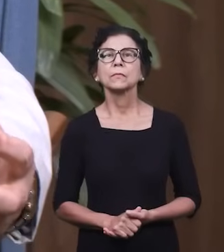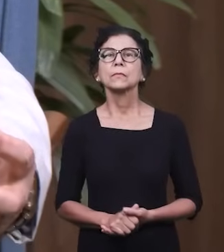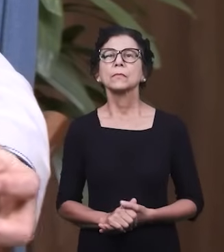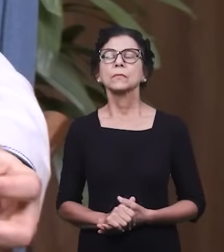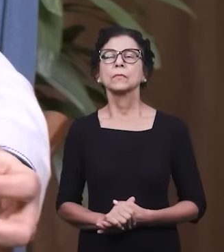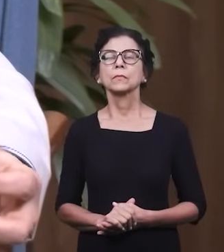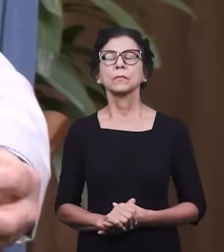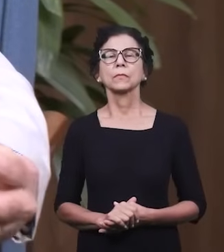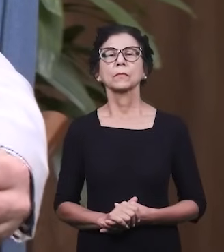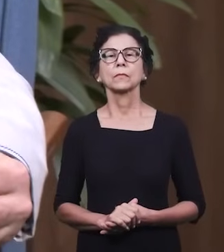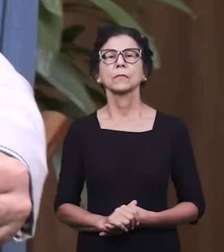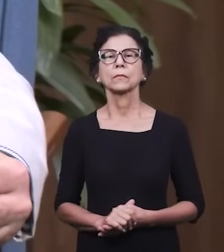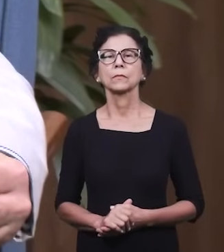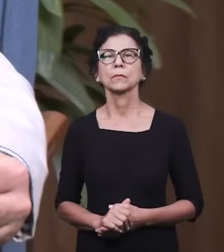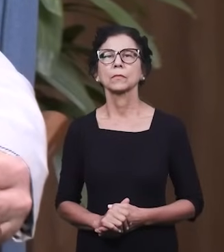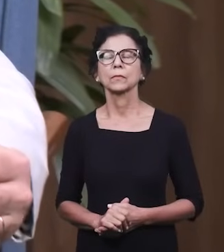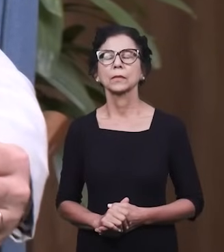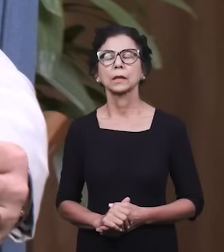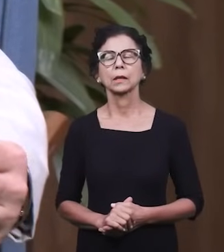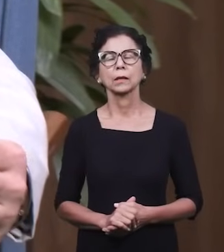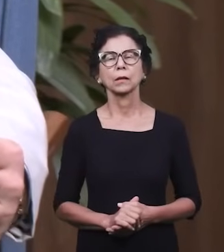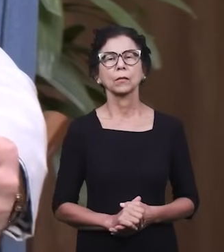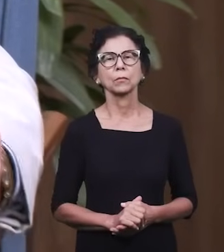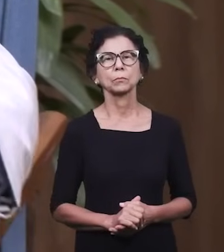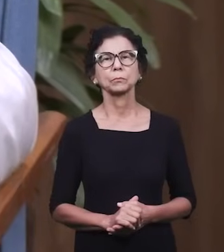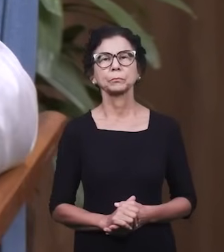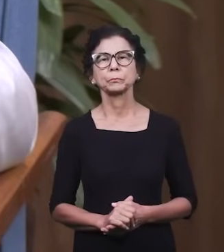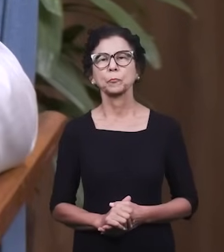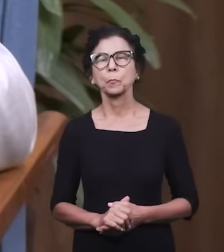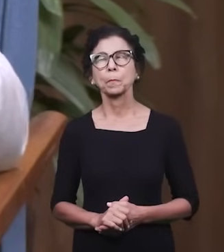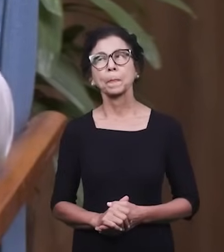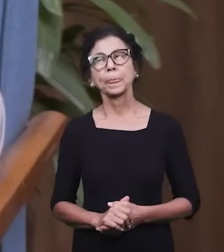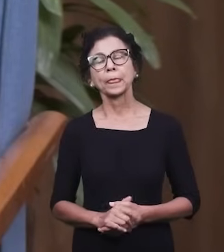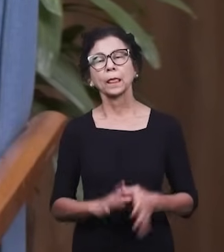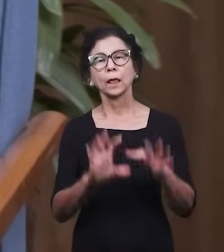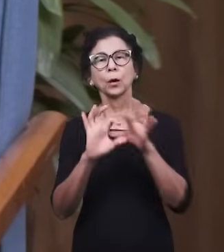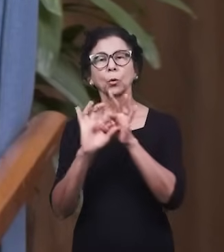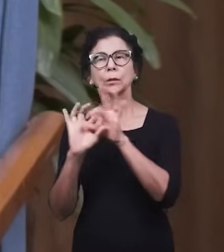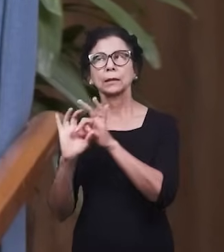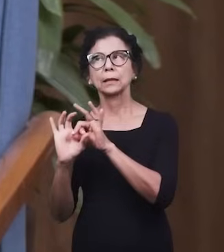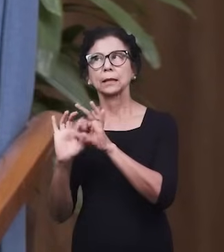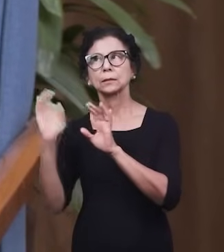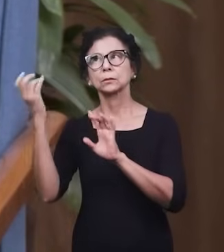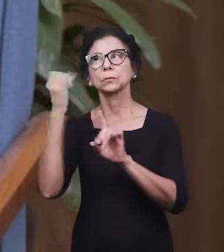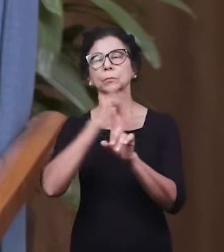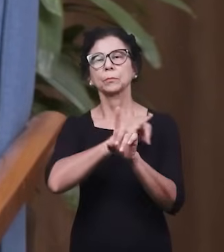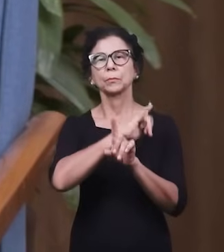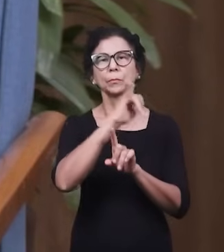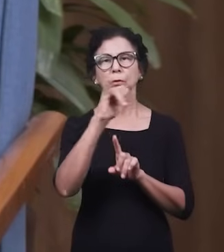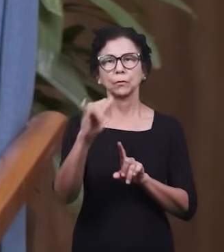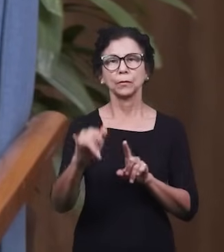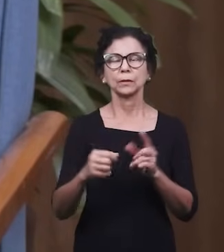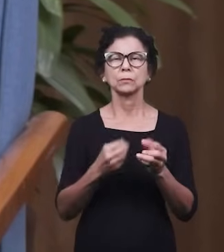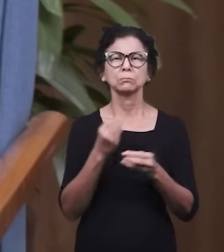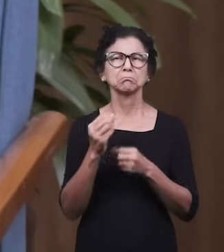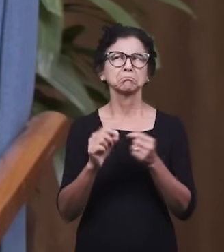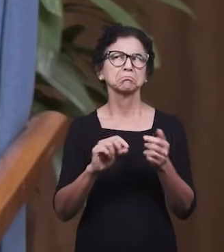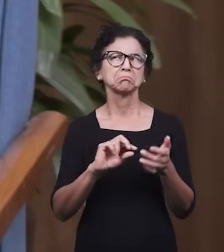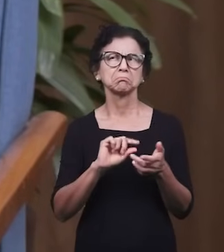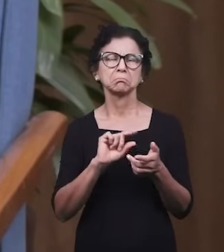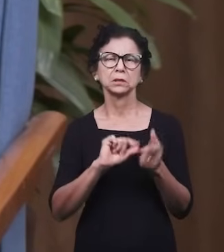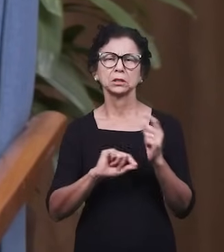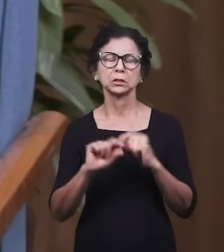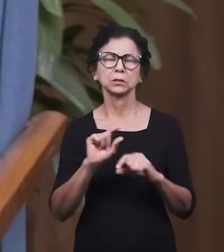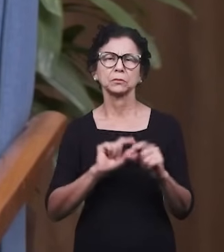muito usual para nós, porque a aplicação profética é você compreender a palavra pela direção do